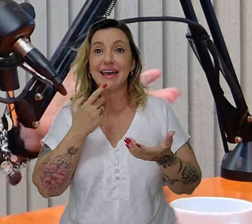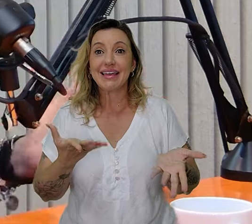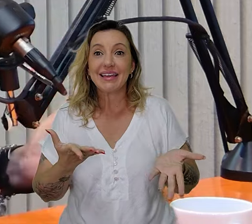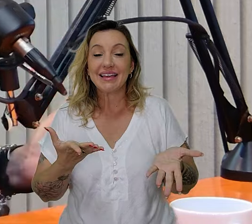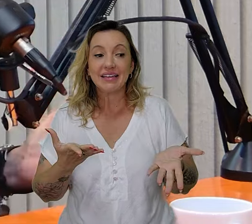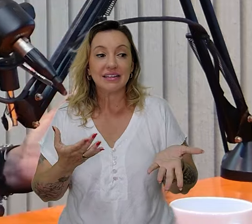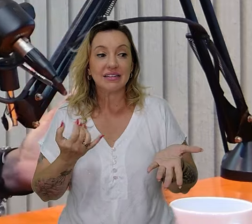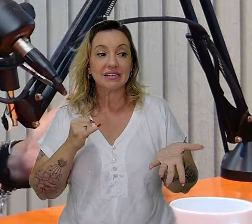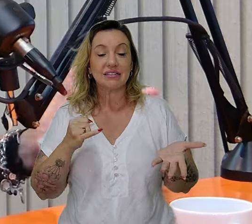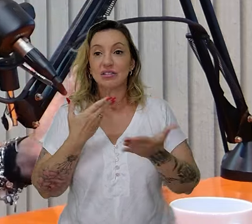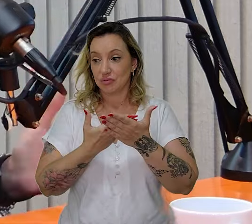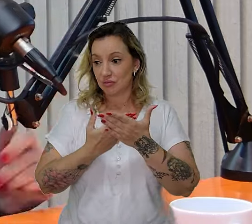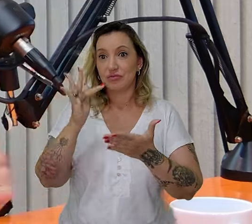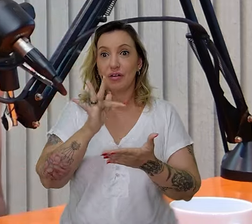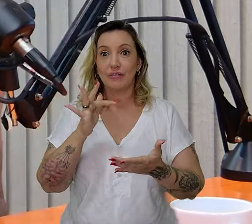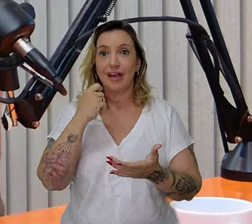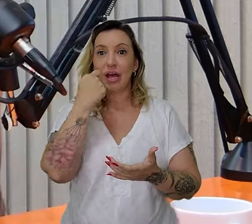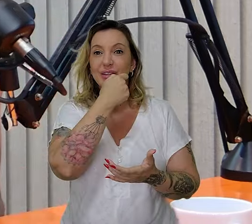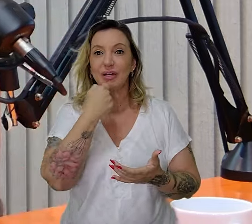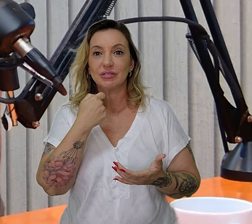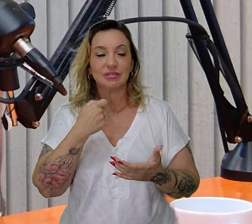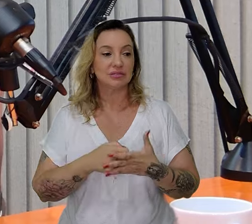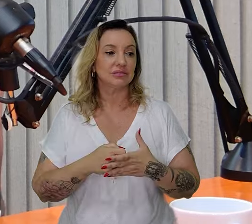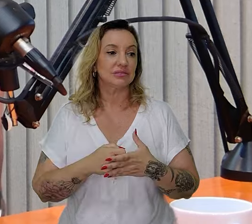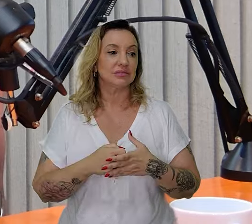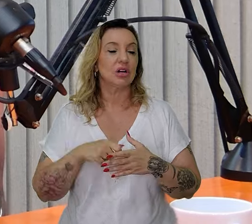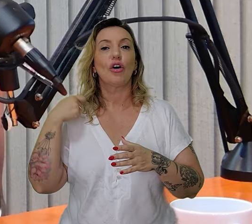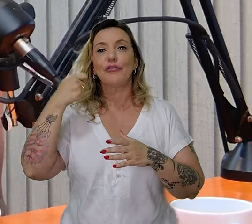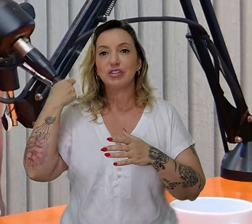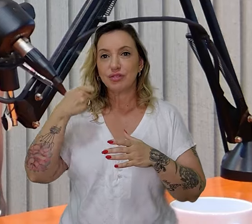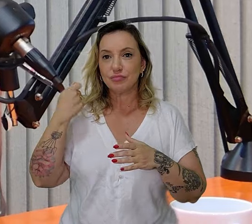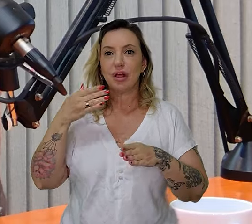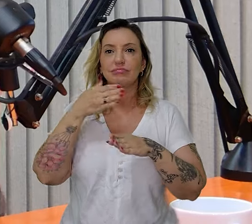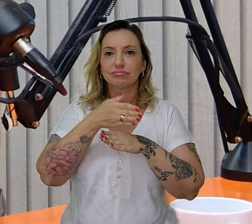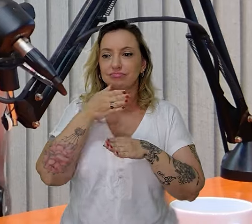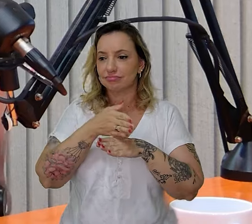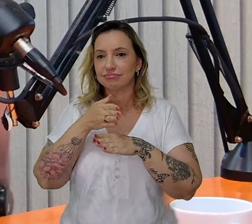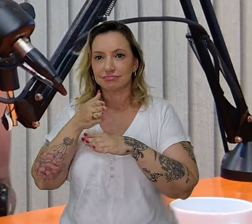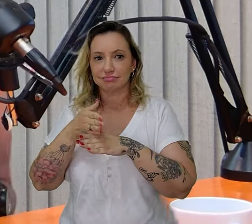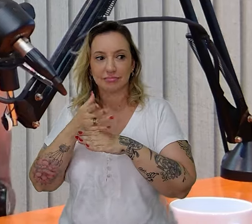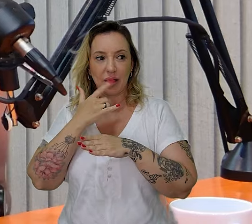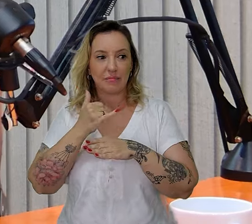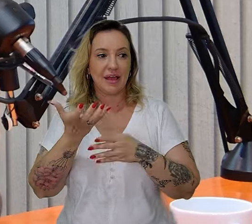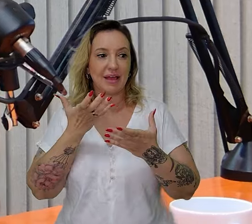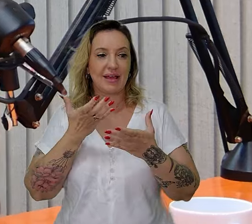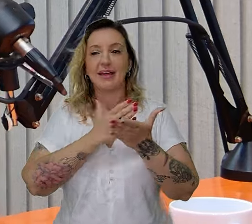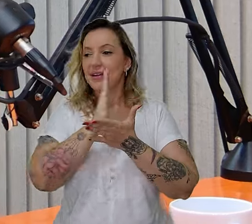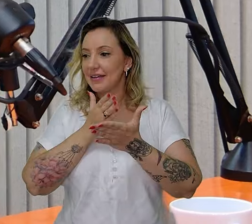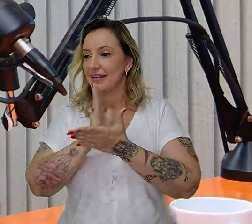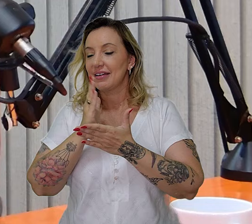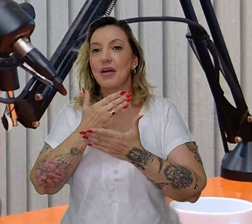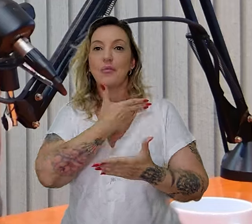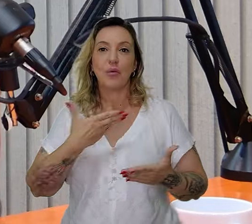imagina se eu ia consegui fazer uma faculdade de odontologia aí eu fiz todos os vestibulares os que os nossos pais querem que a gente passe né